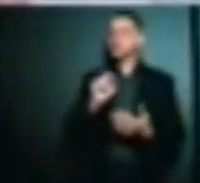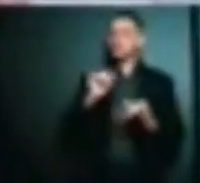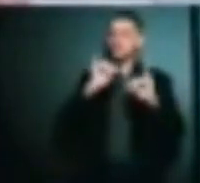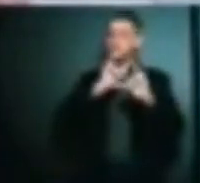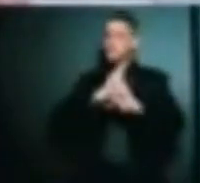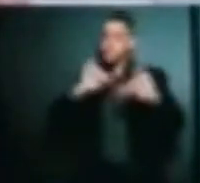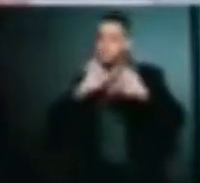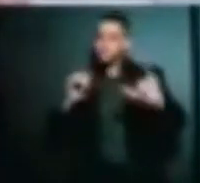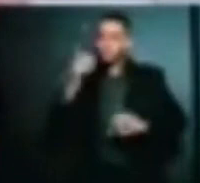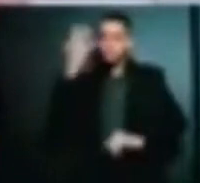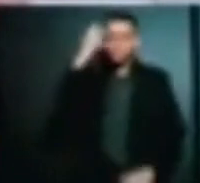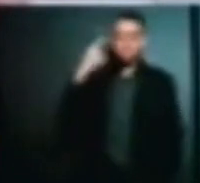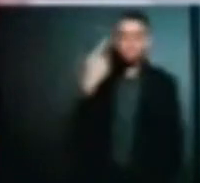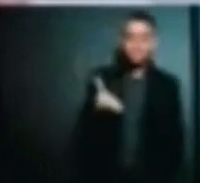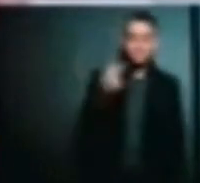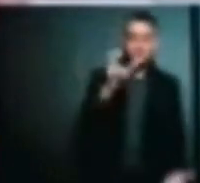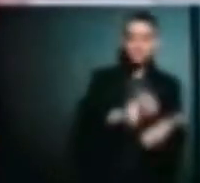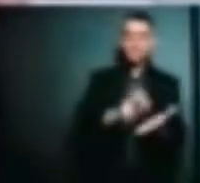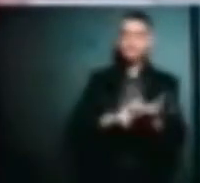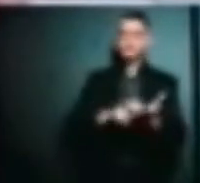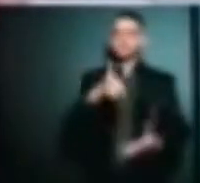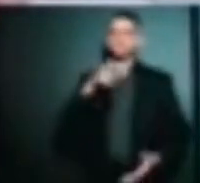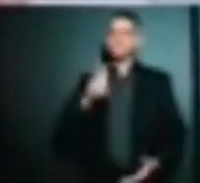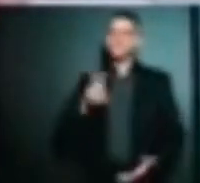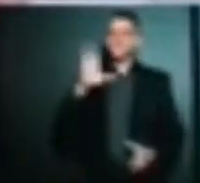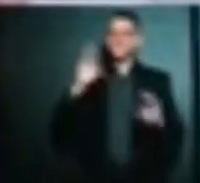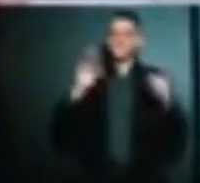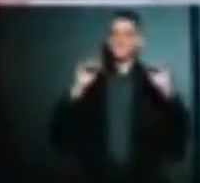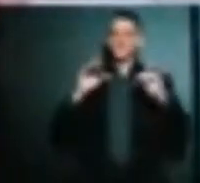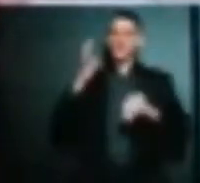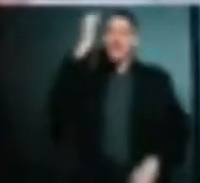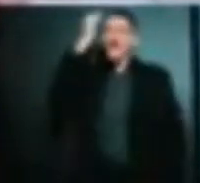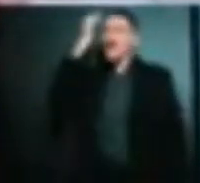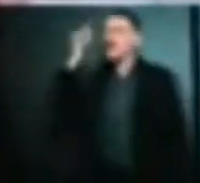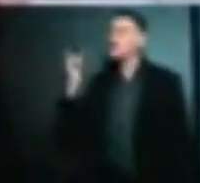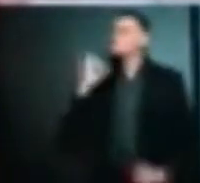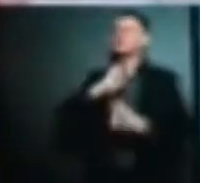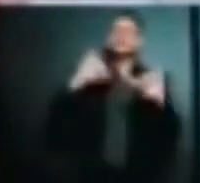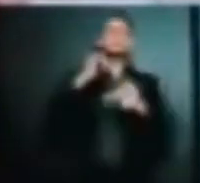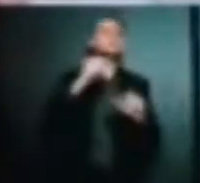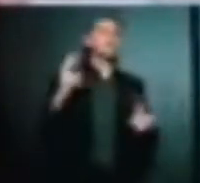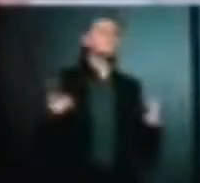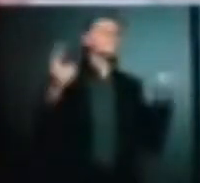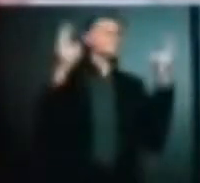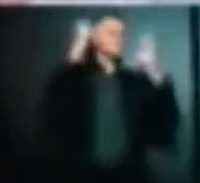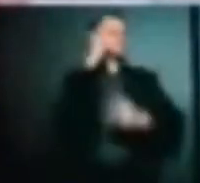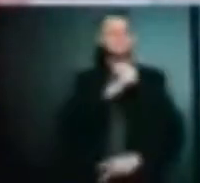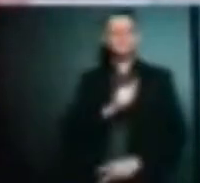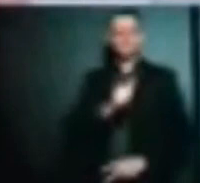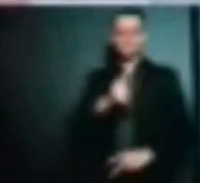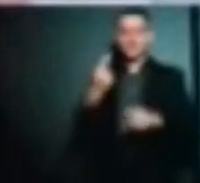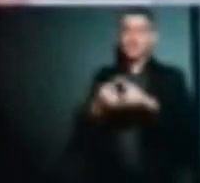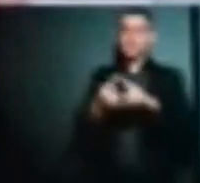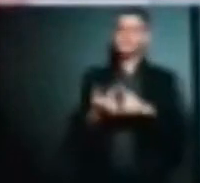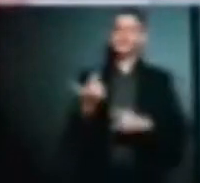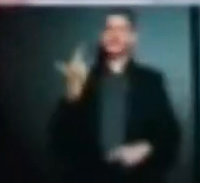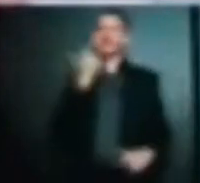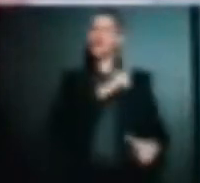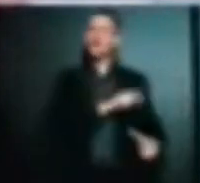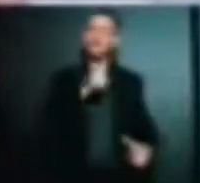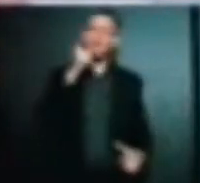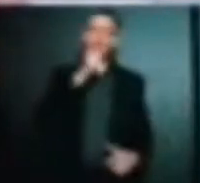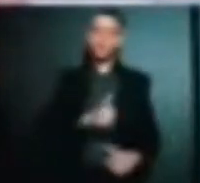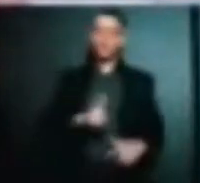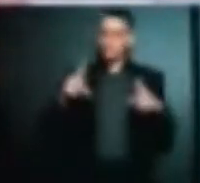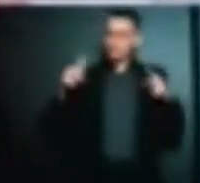noticiando no dia 16 pela manhã, no dia 15 à noite, amanhã será uma grande vitória das mulheres, porque finalmente as mulheres vão ter o